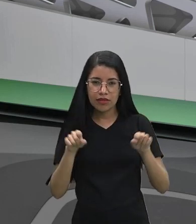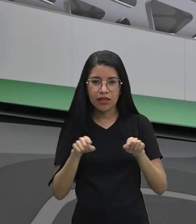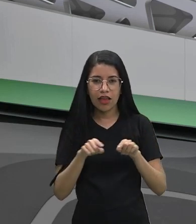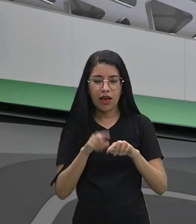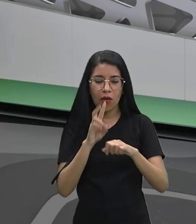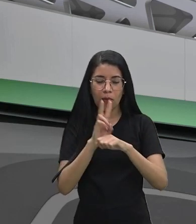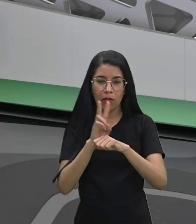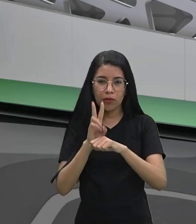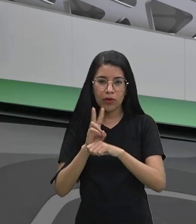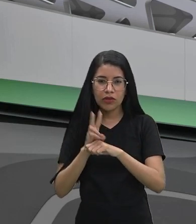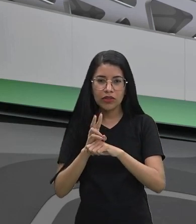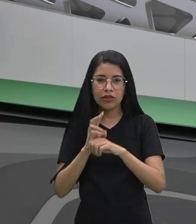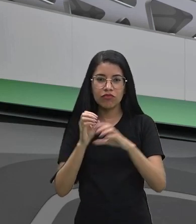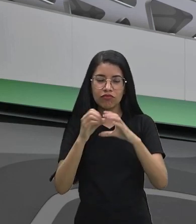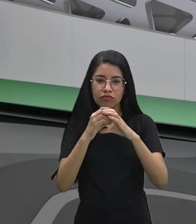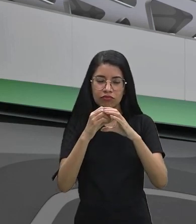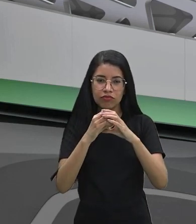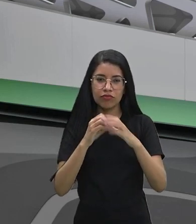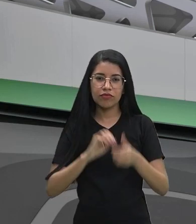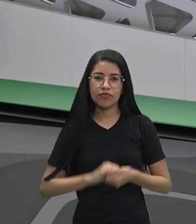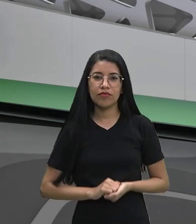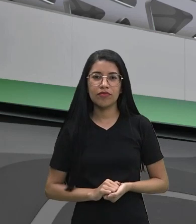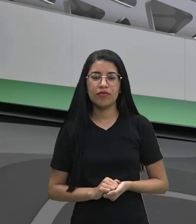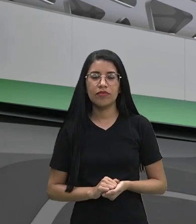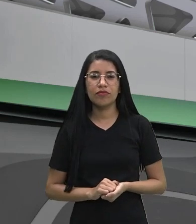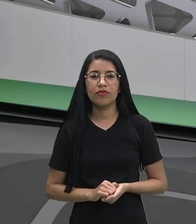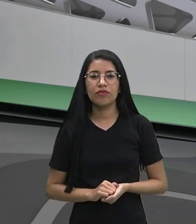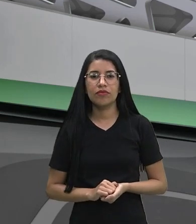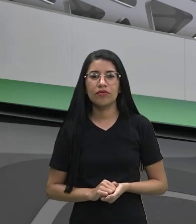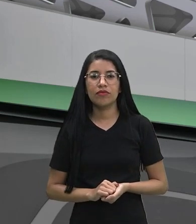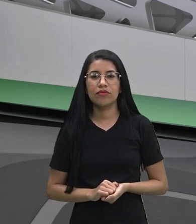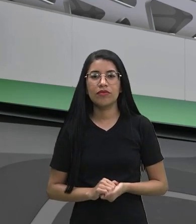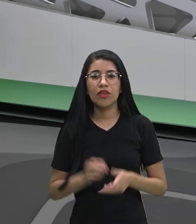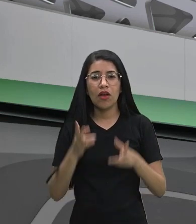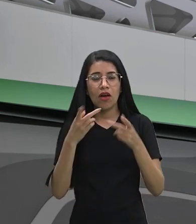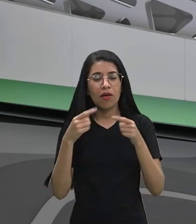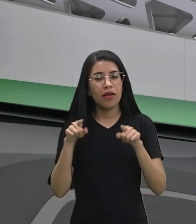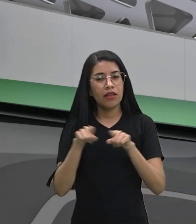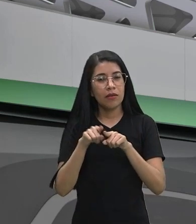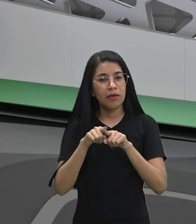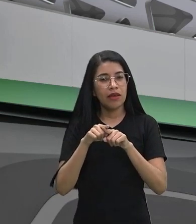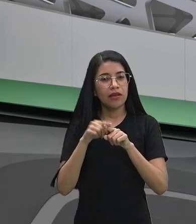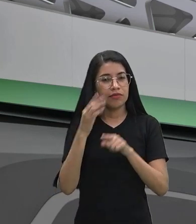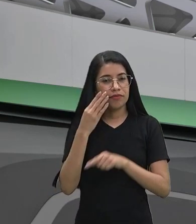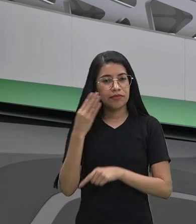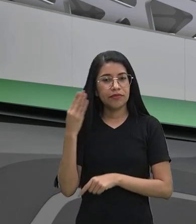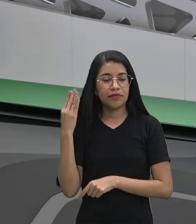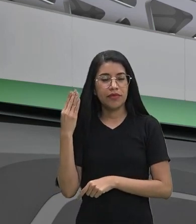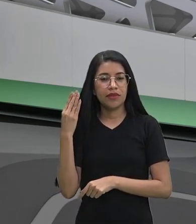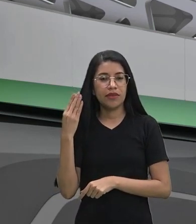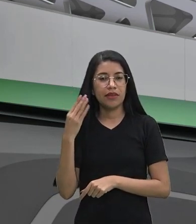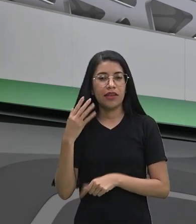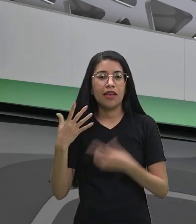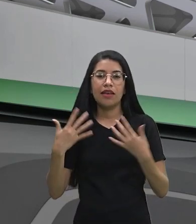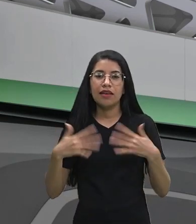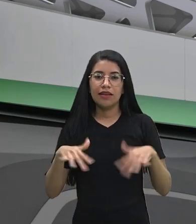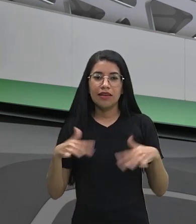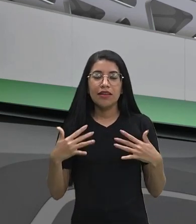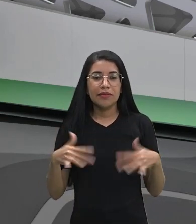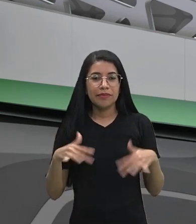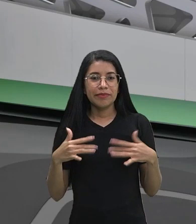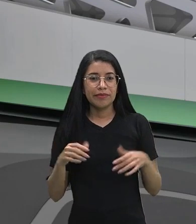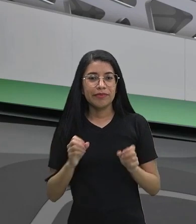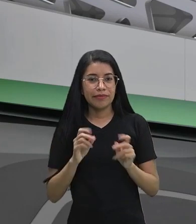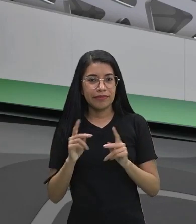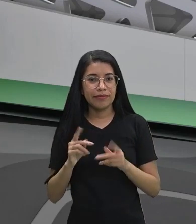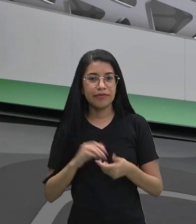gente não tem parede celular. Outra coisa interessante, observa, gente, que essa célula, ela é muito mais complexa, ó. E a gente tem